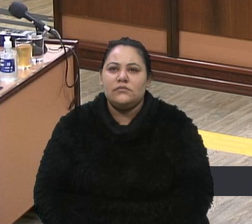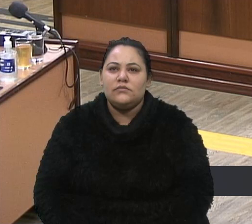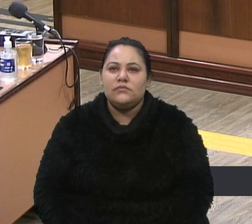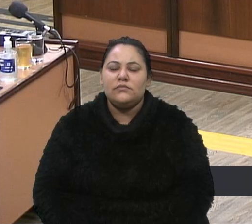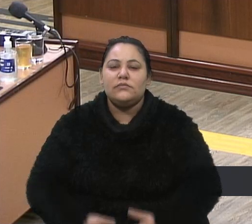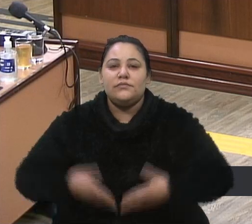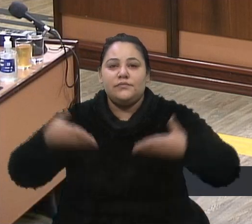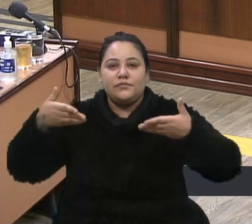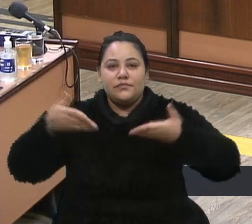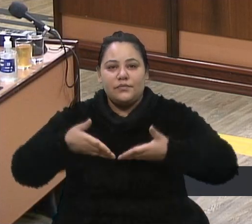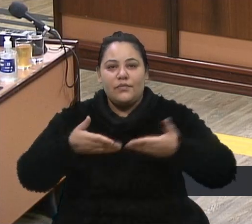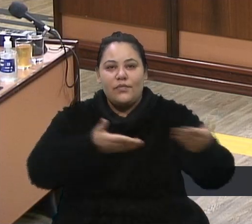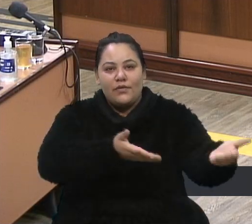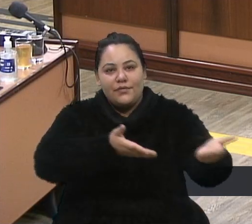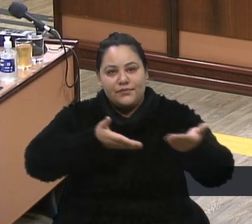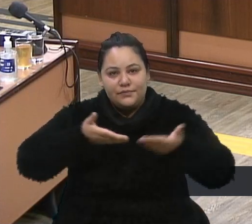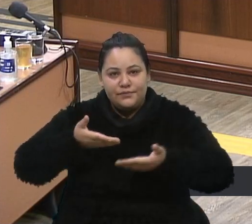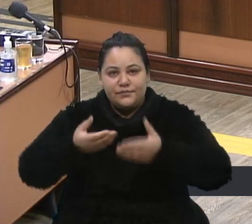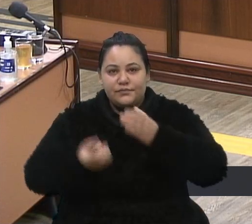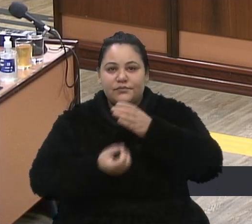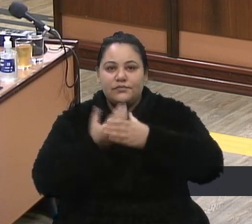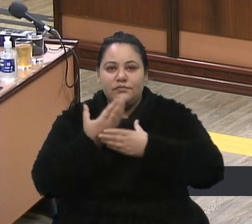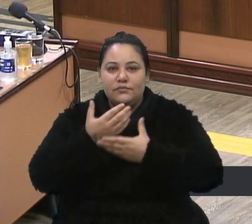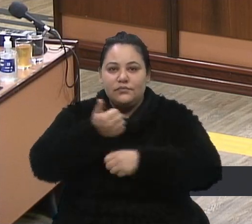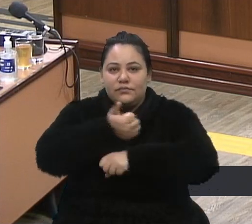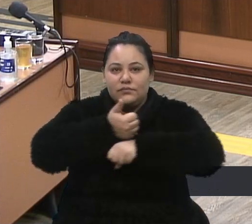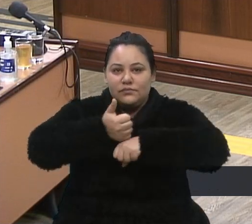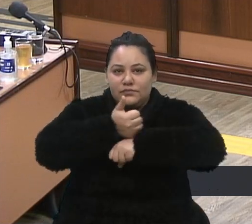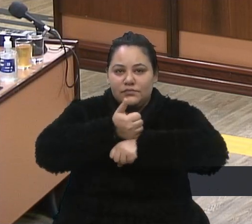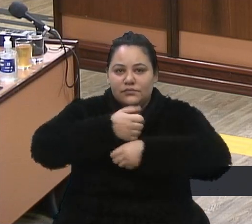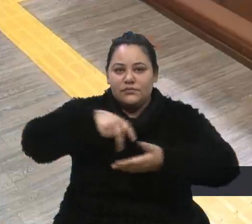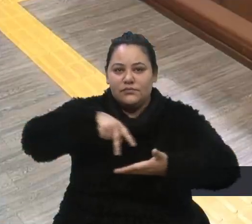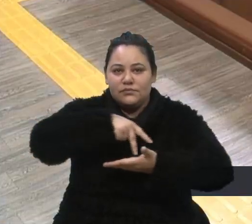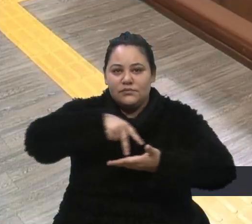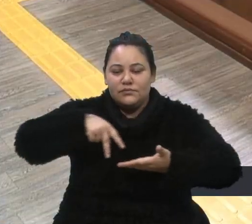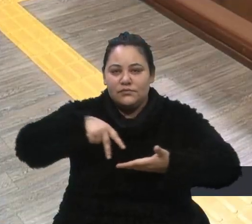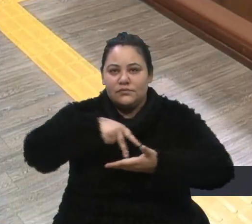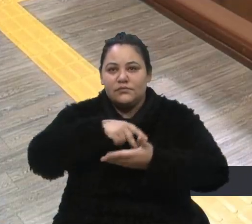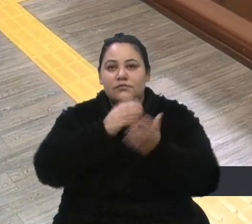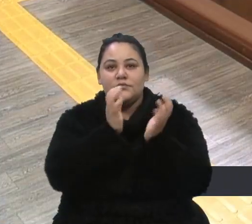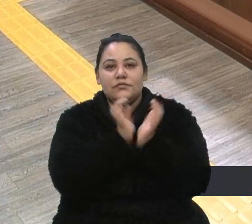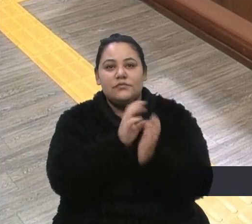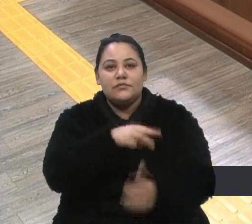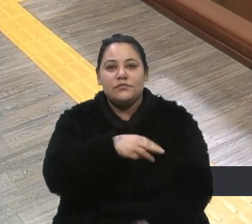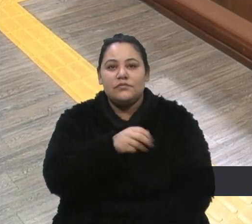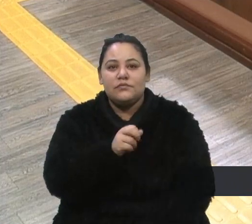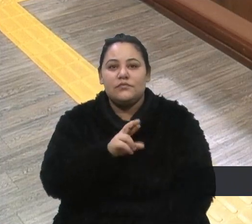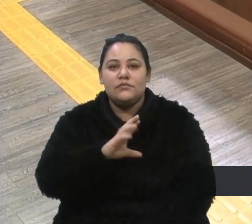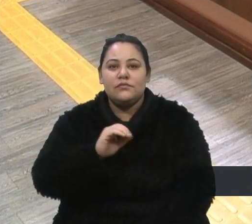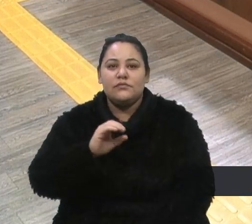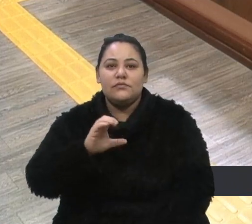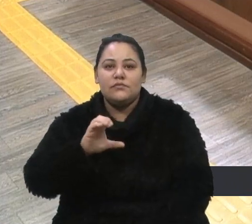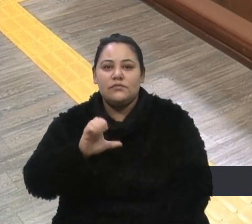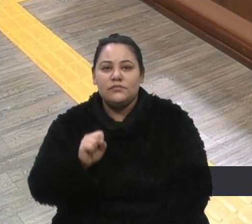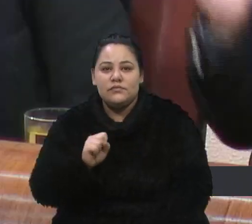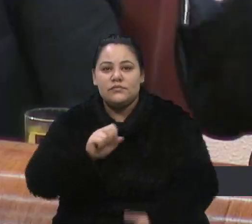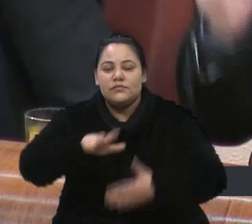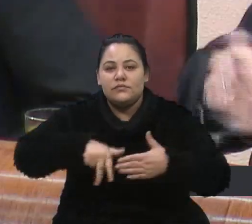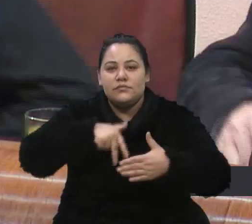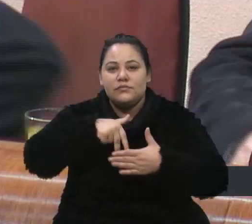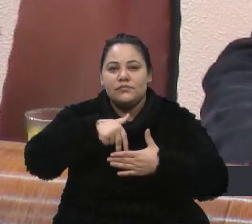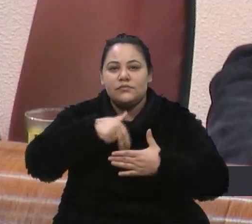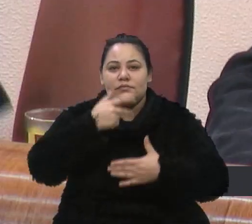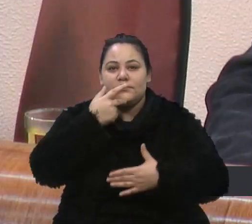Neste momento, convido o fundador e coreógrafo do grupo Alarme Falso, Marcos Roberto Walter, para sua manifestação